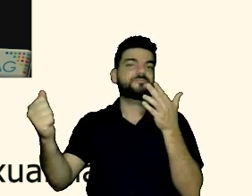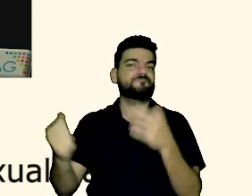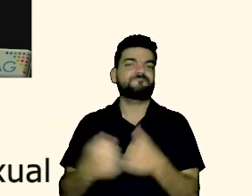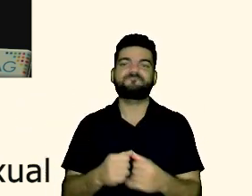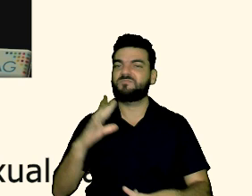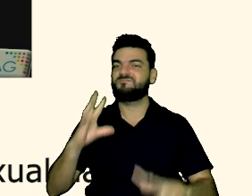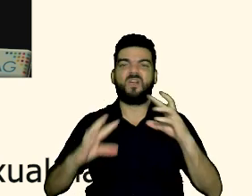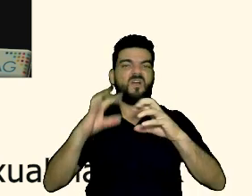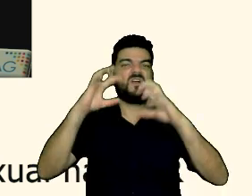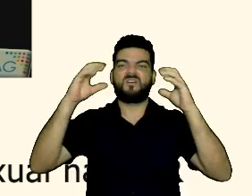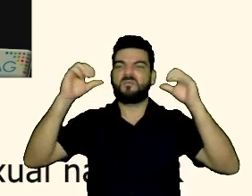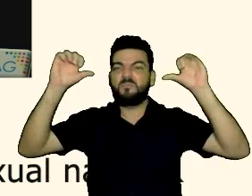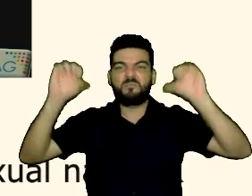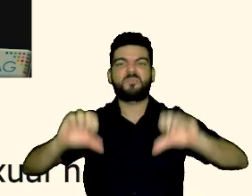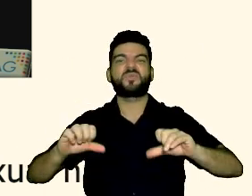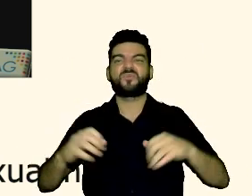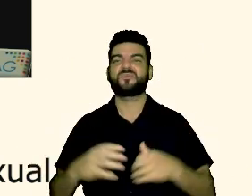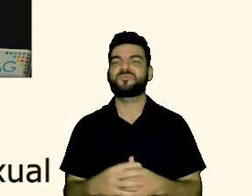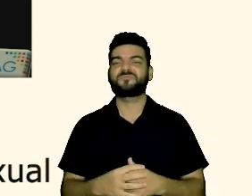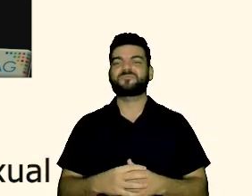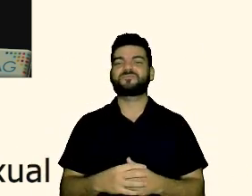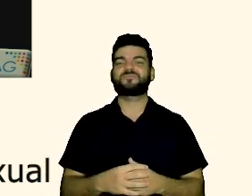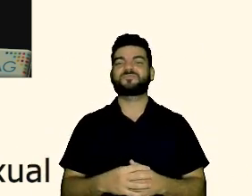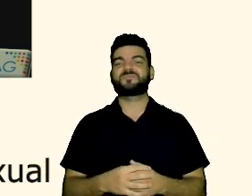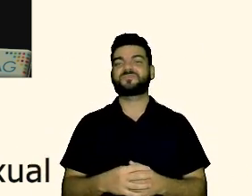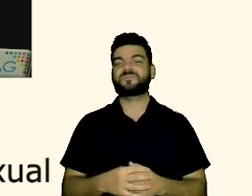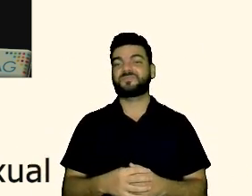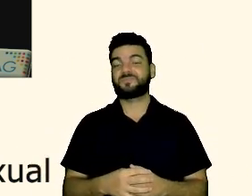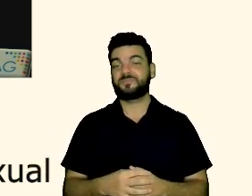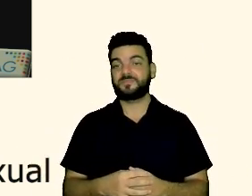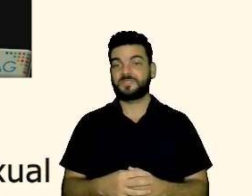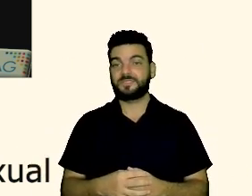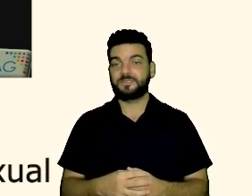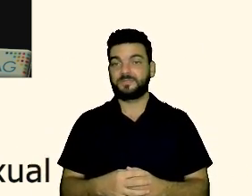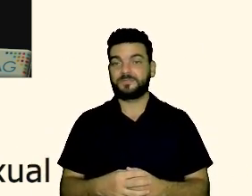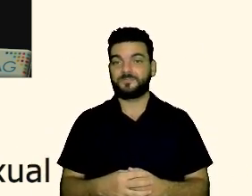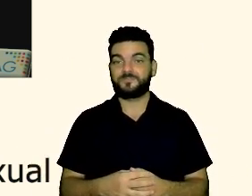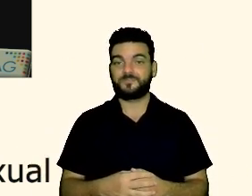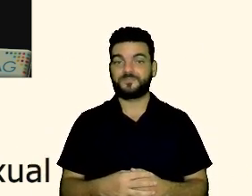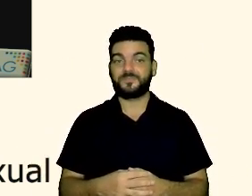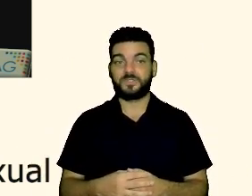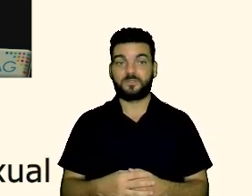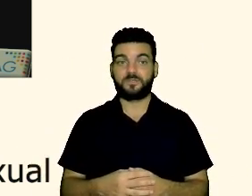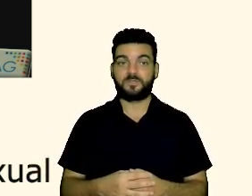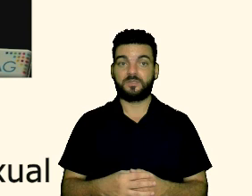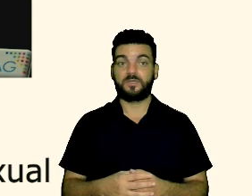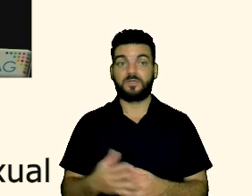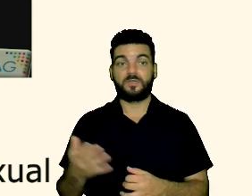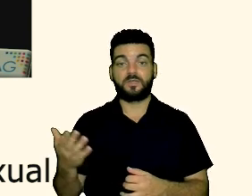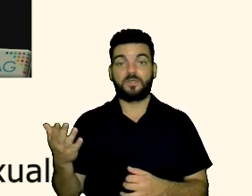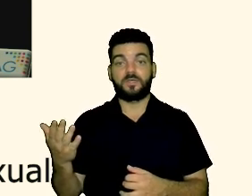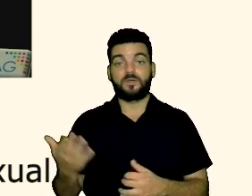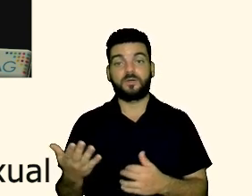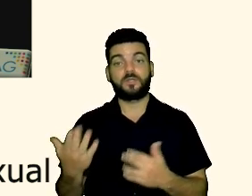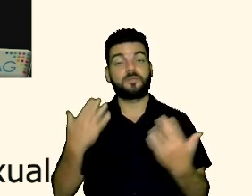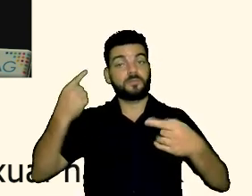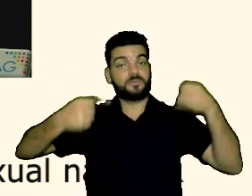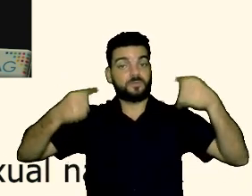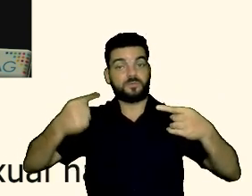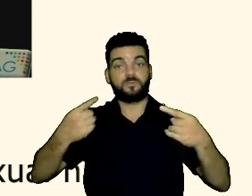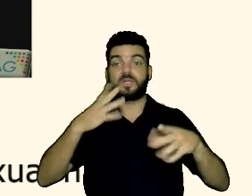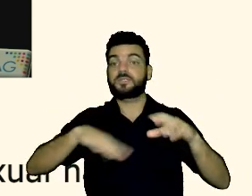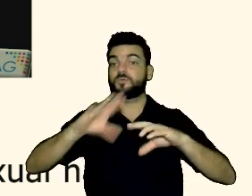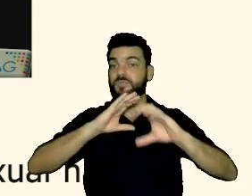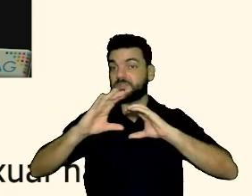estamos agora, nessa reta final, levando para essa discussão da comunicação a segurança psicológica. Também a